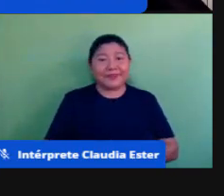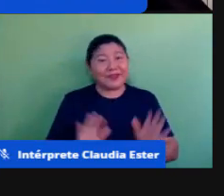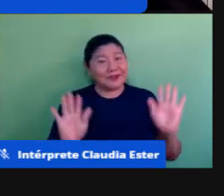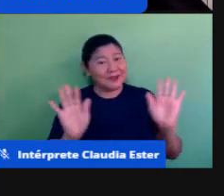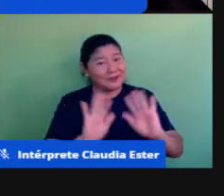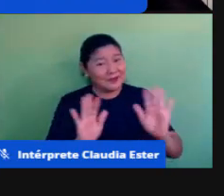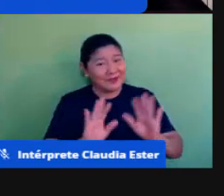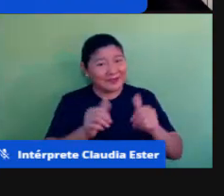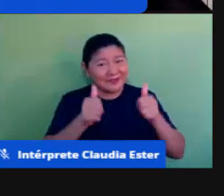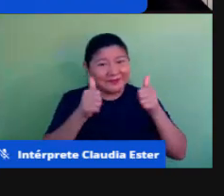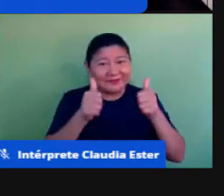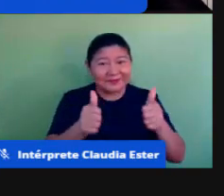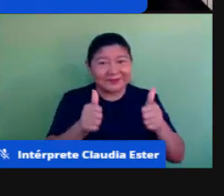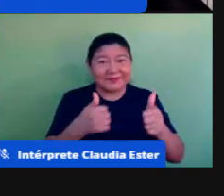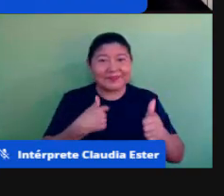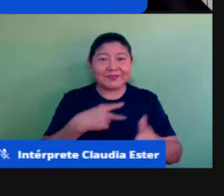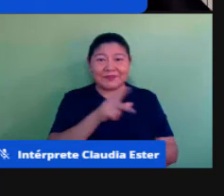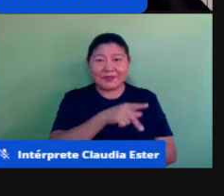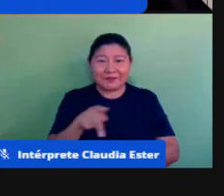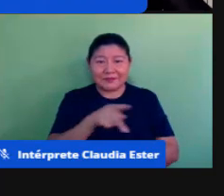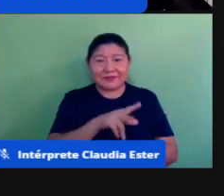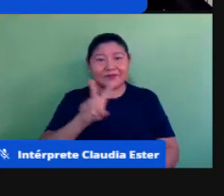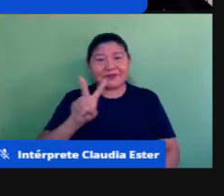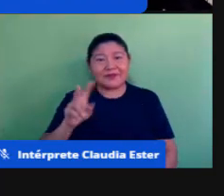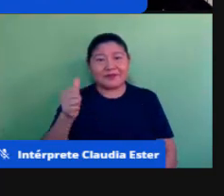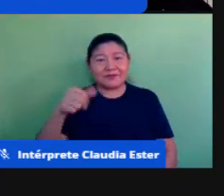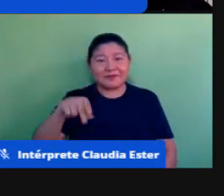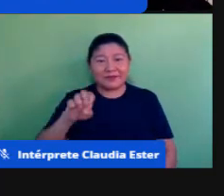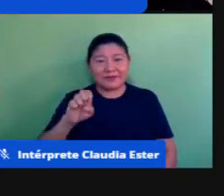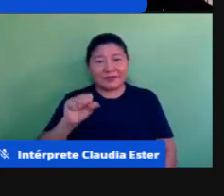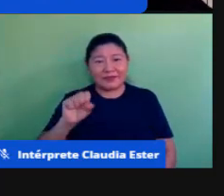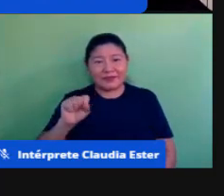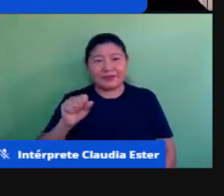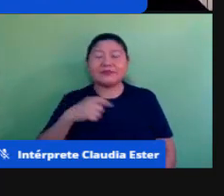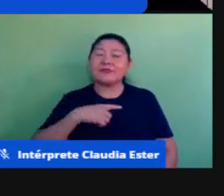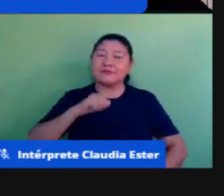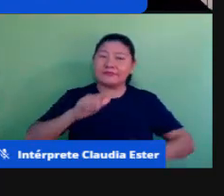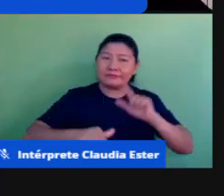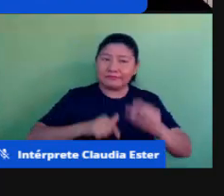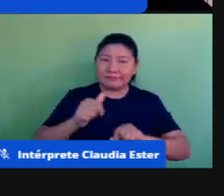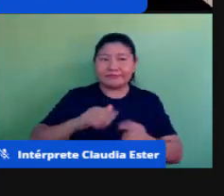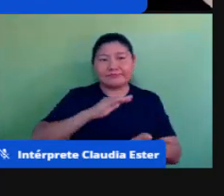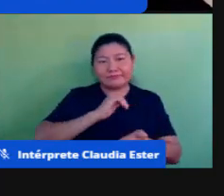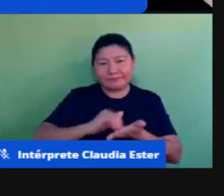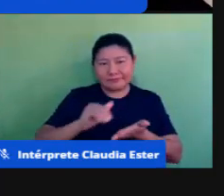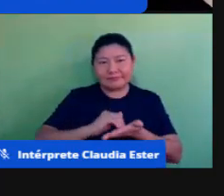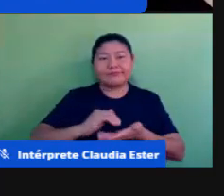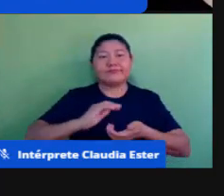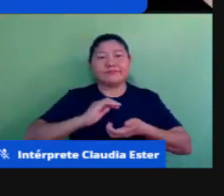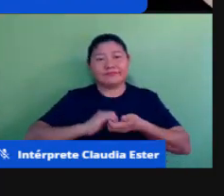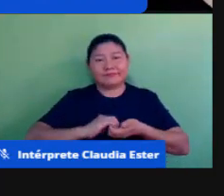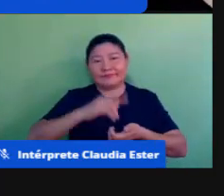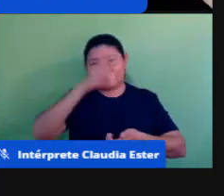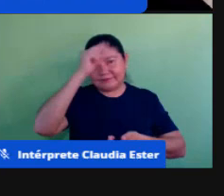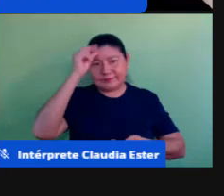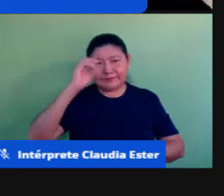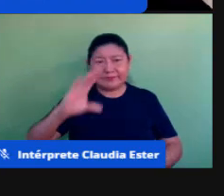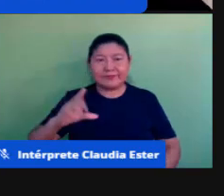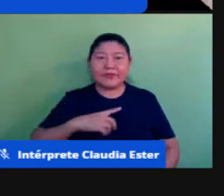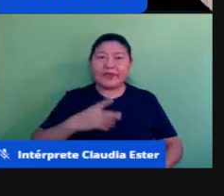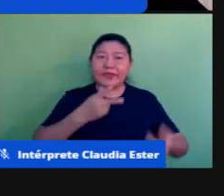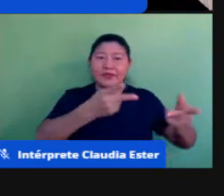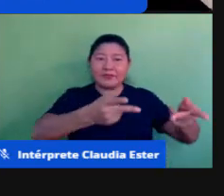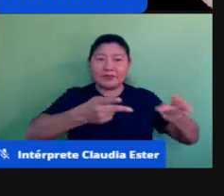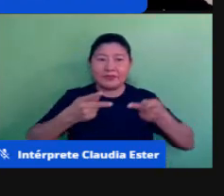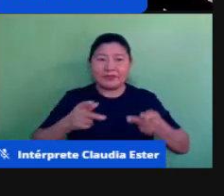Olá, tudo bem? Eu sou a professora Vanessa Santos, eu trabalho na Rede Municipal de Campo Grande e a convite da